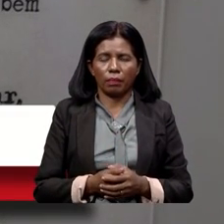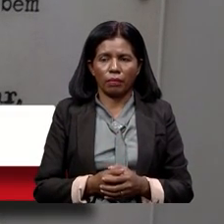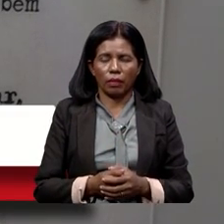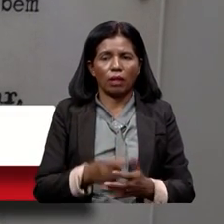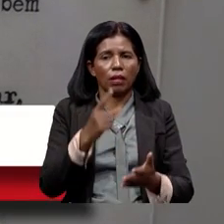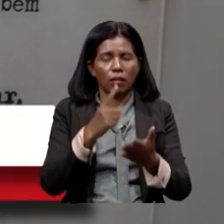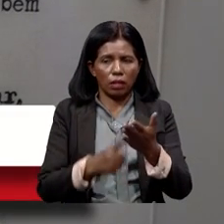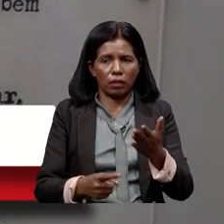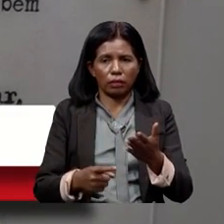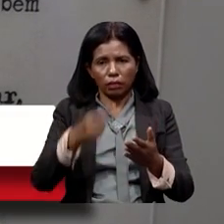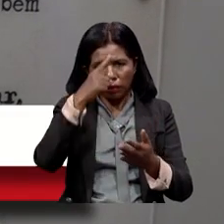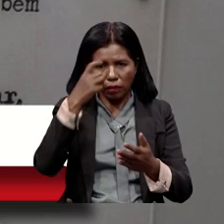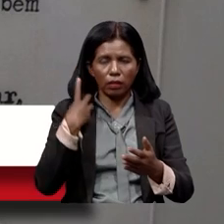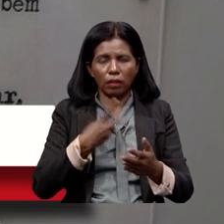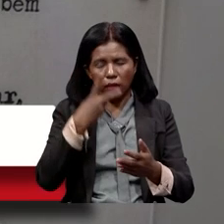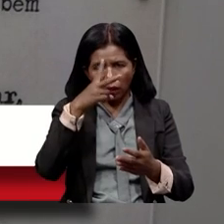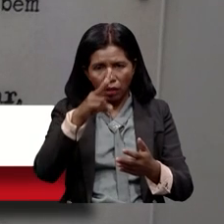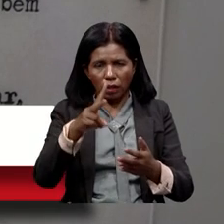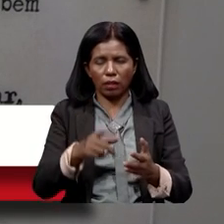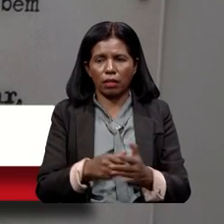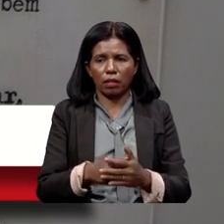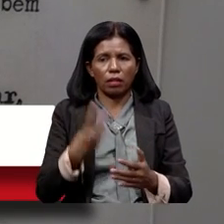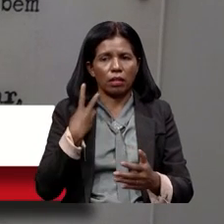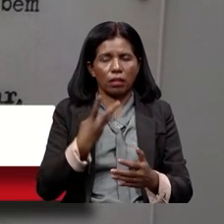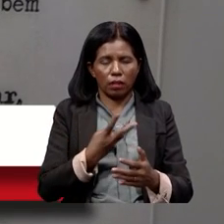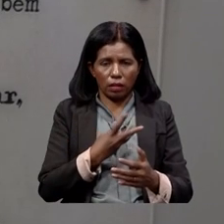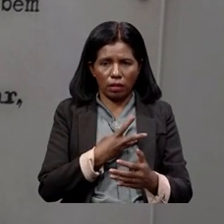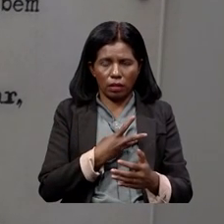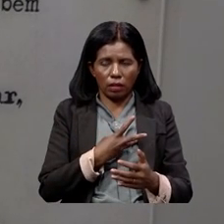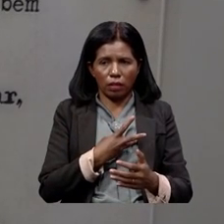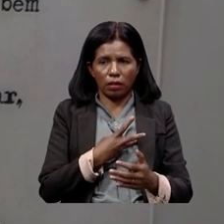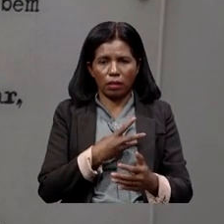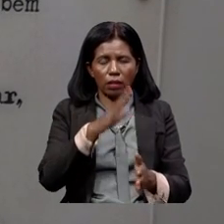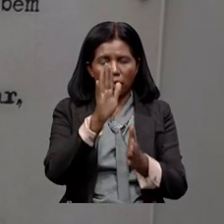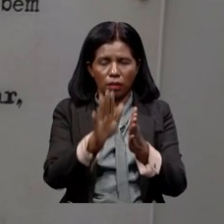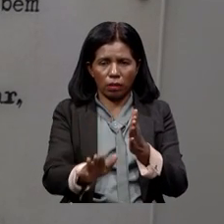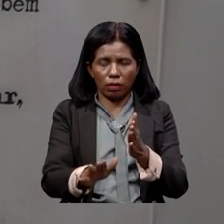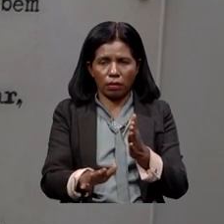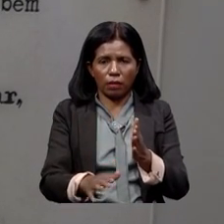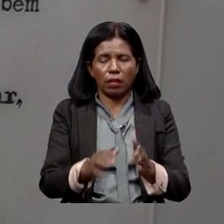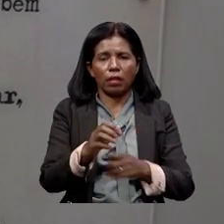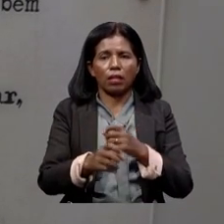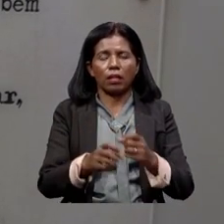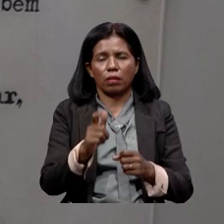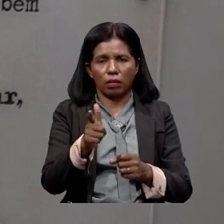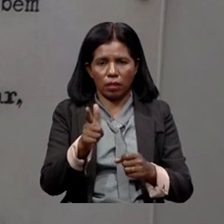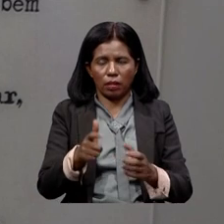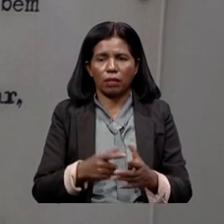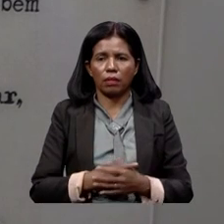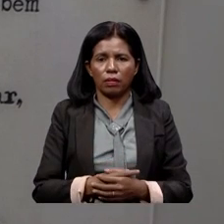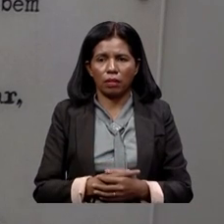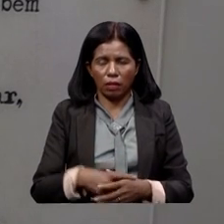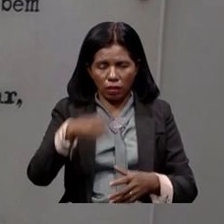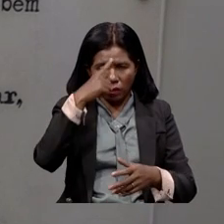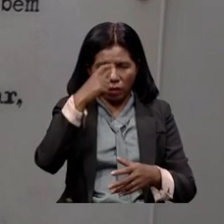saída ma tamai tare tania index prestação ne tumbabe 20 né